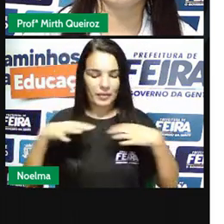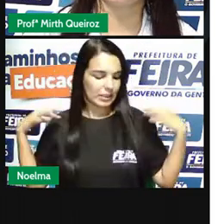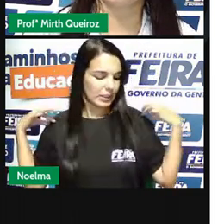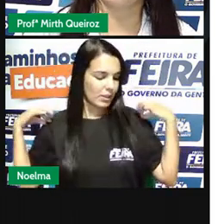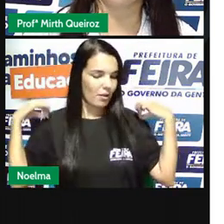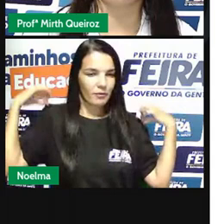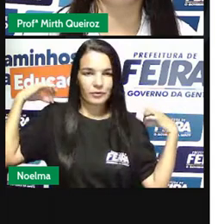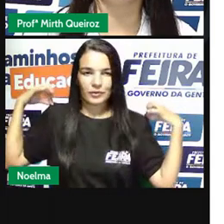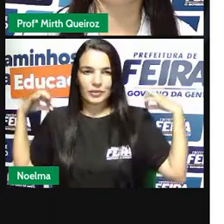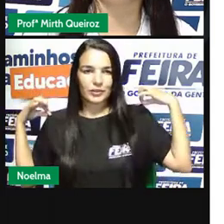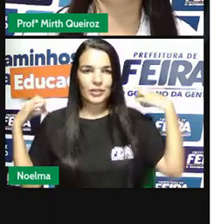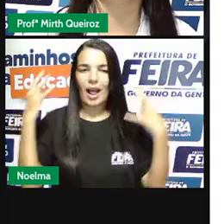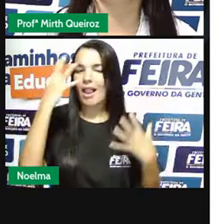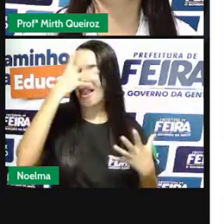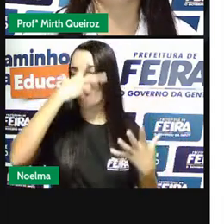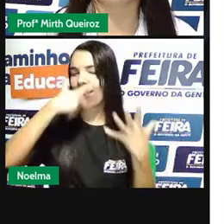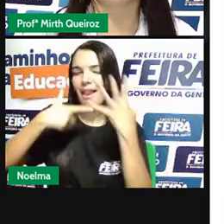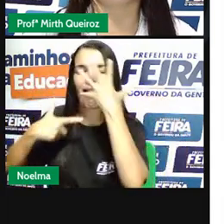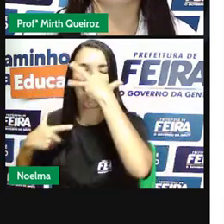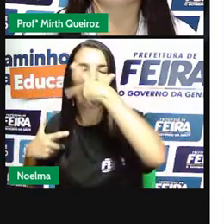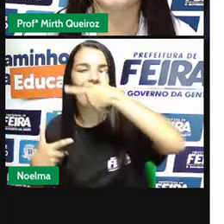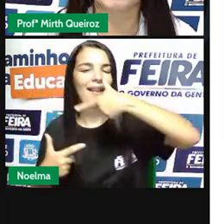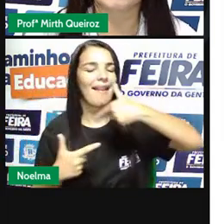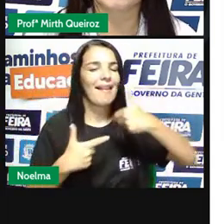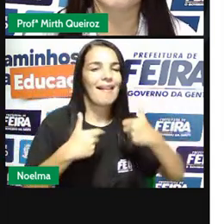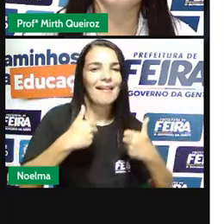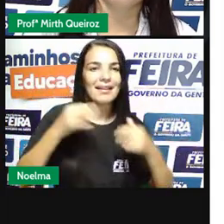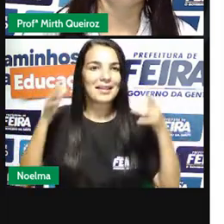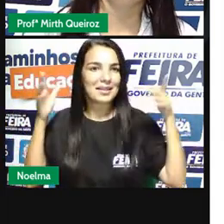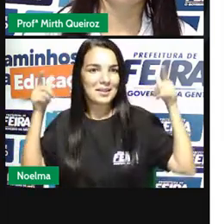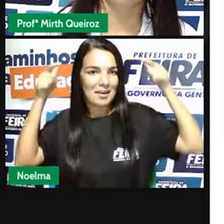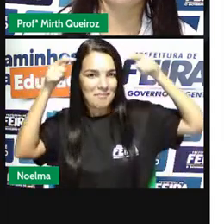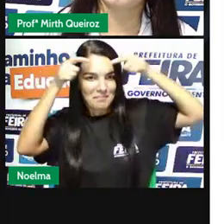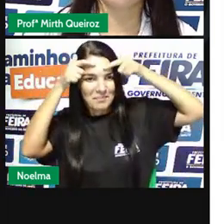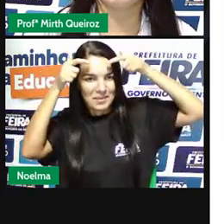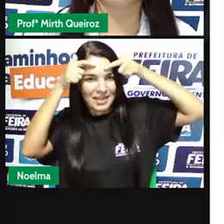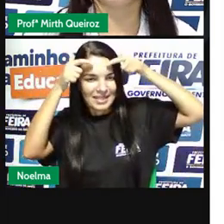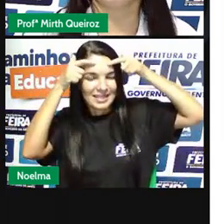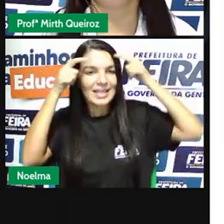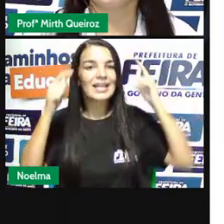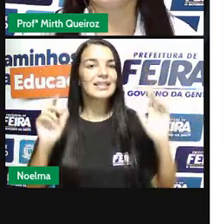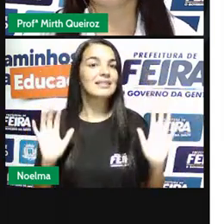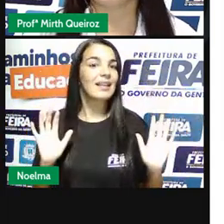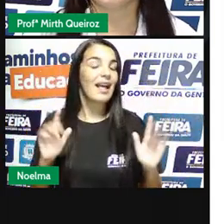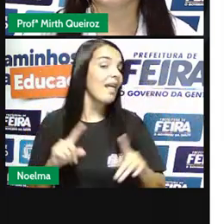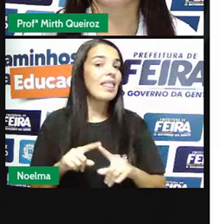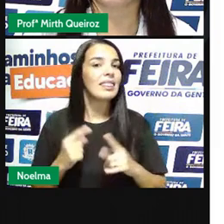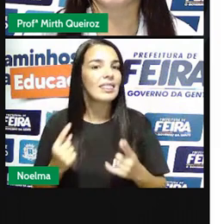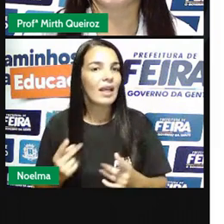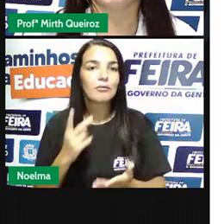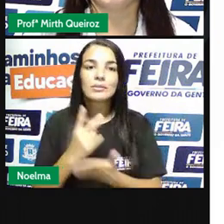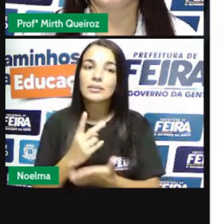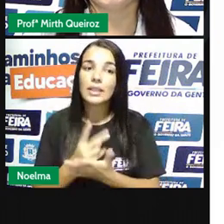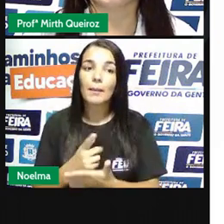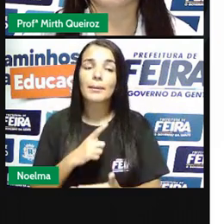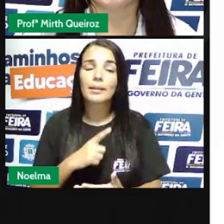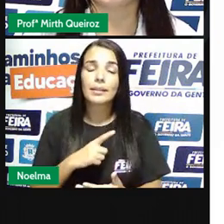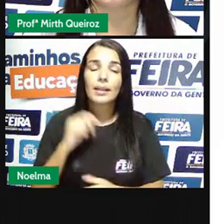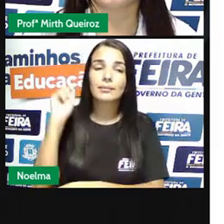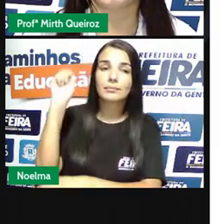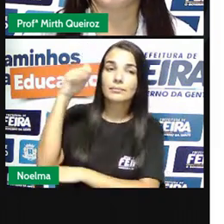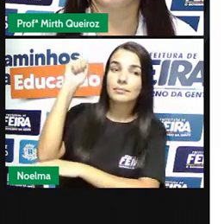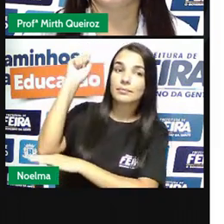né transformou o vestido velho dela ainda vestido de princesa e geralmente têm esse doador aí